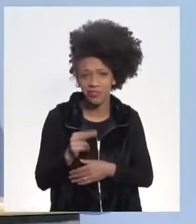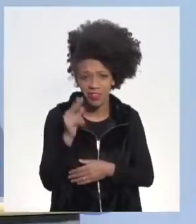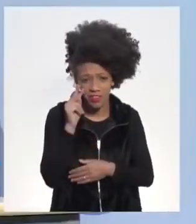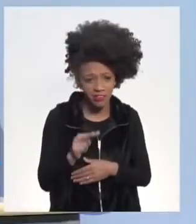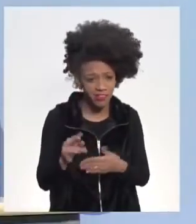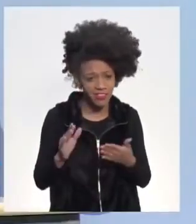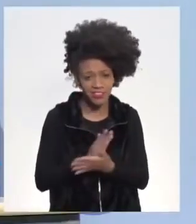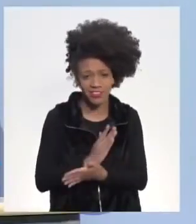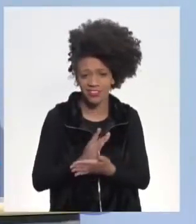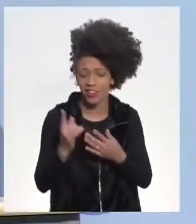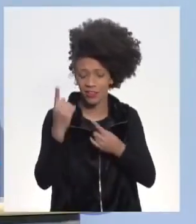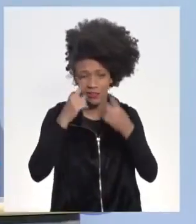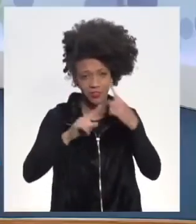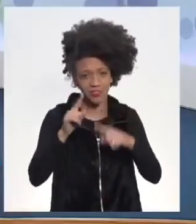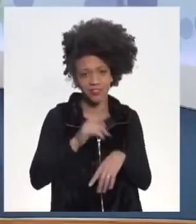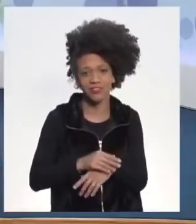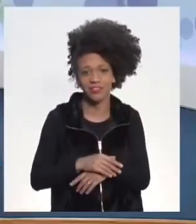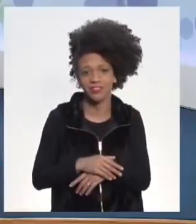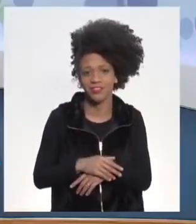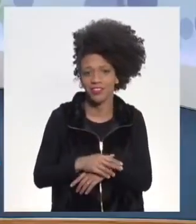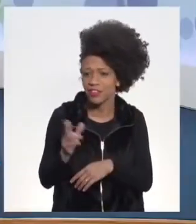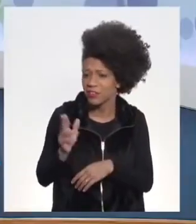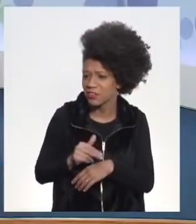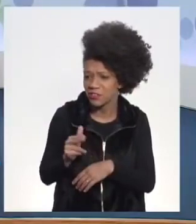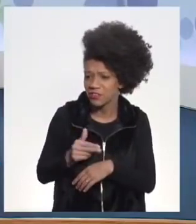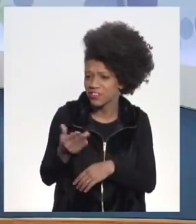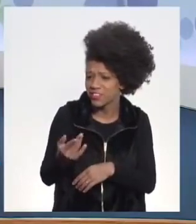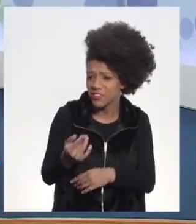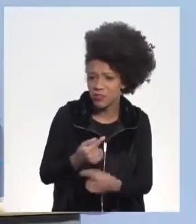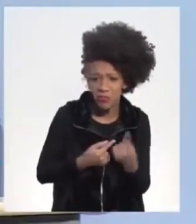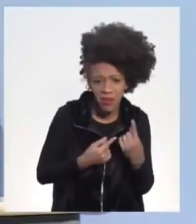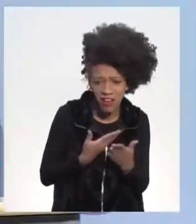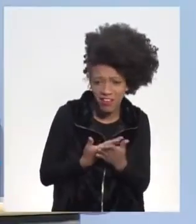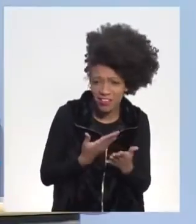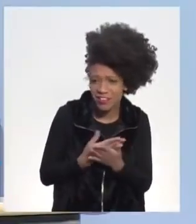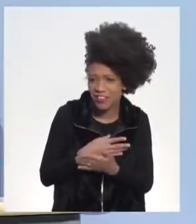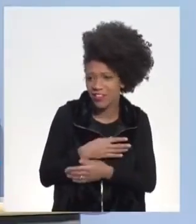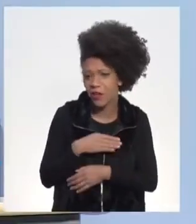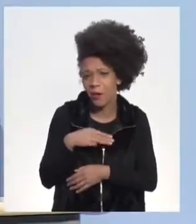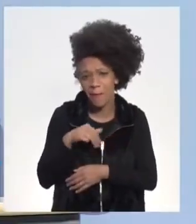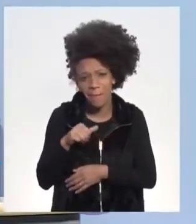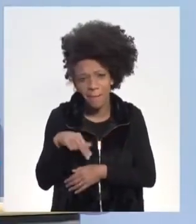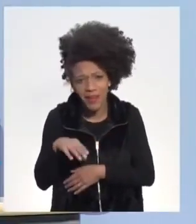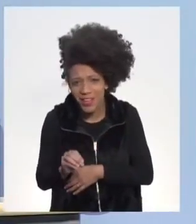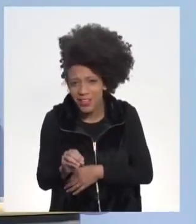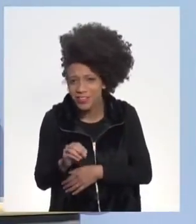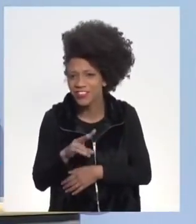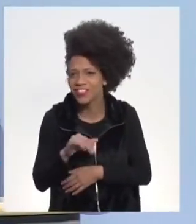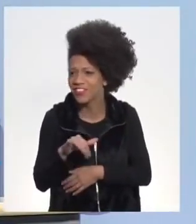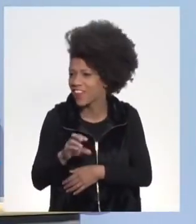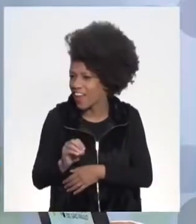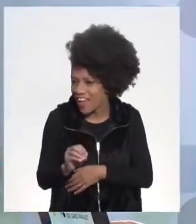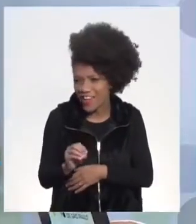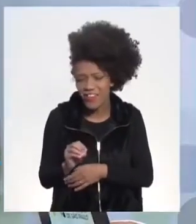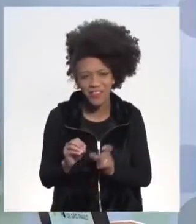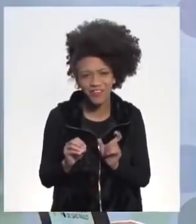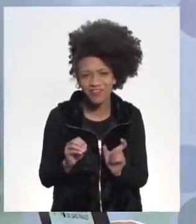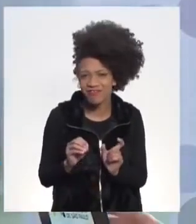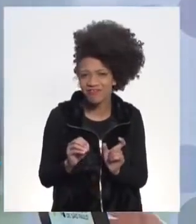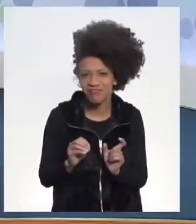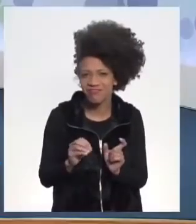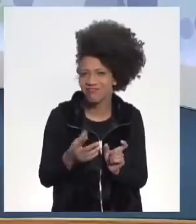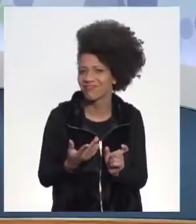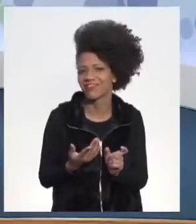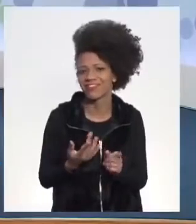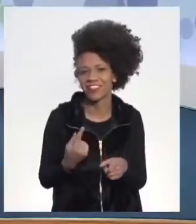divisão aqui. E eu nunca vi você falando tanto mano e velho numa aula Desculpa, só. foi mal, desculpa. Juro que eu nunca vi você falando tanto mano e velho numa aula